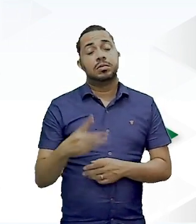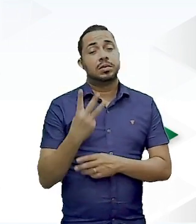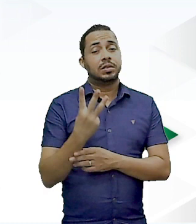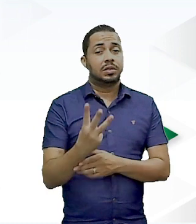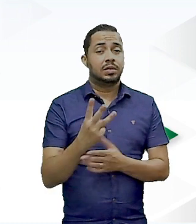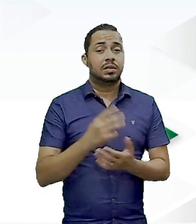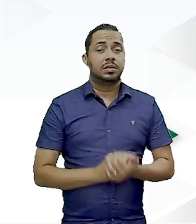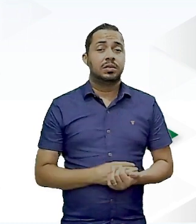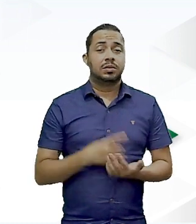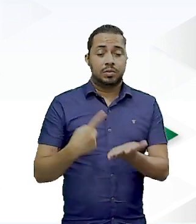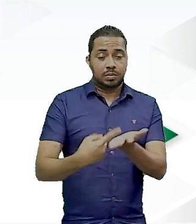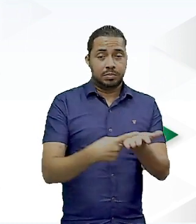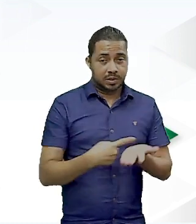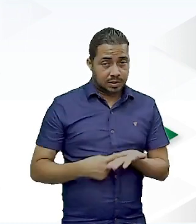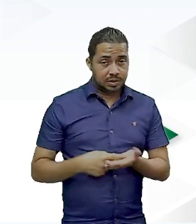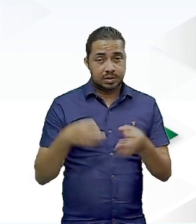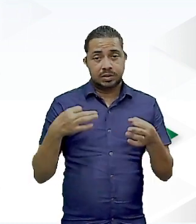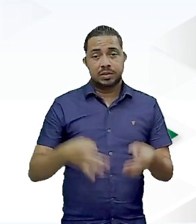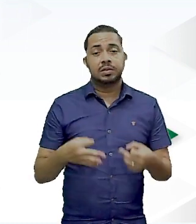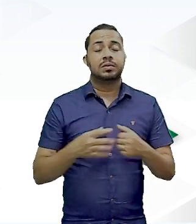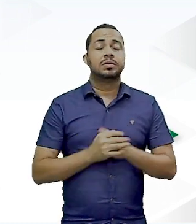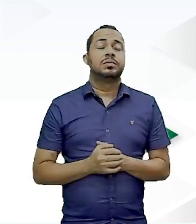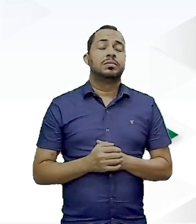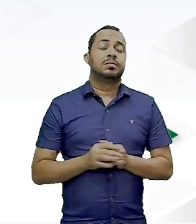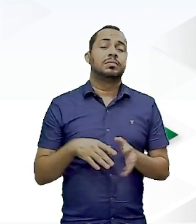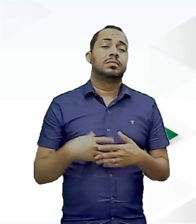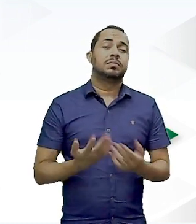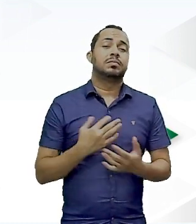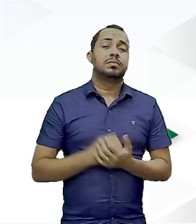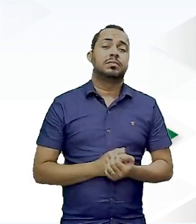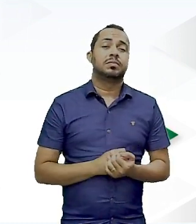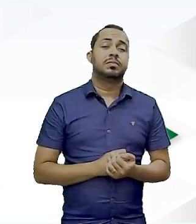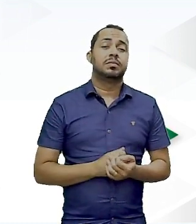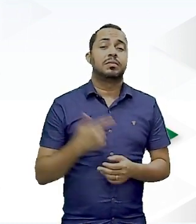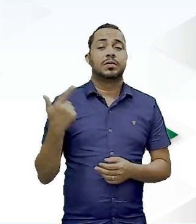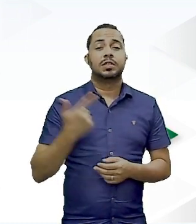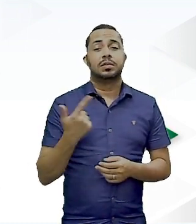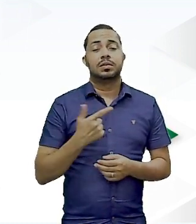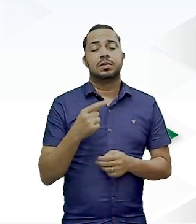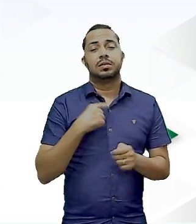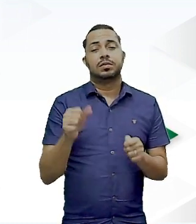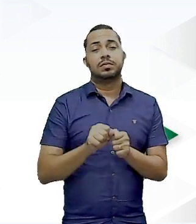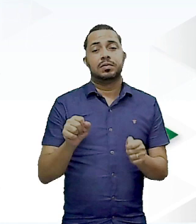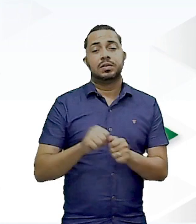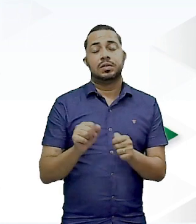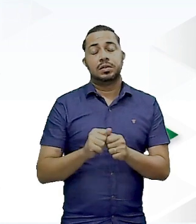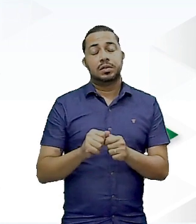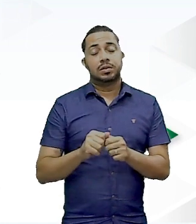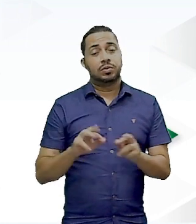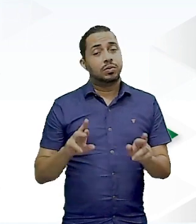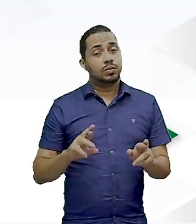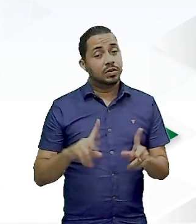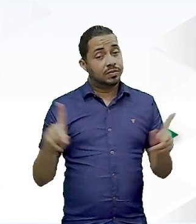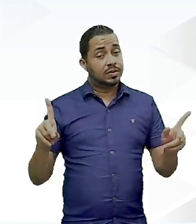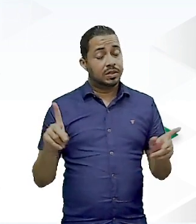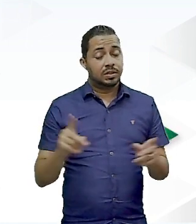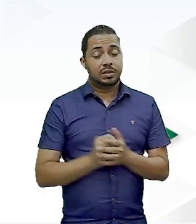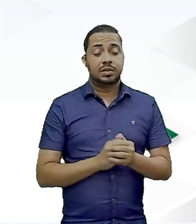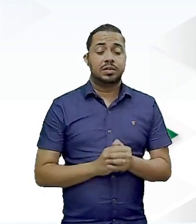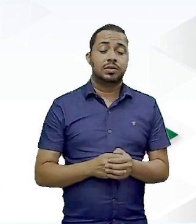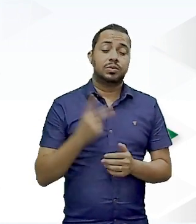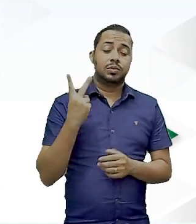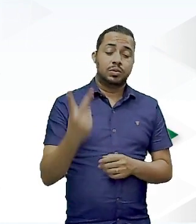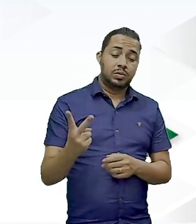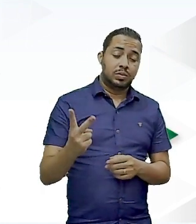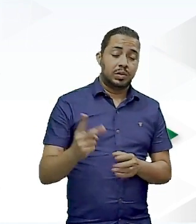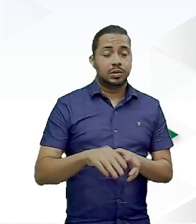Combinado? Ok? Certinho até aí? Então, e na segunda, eu vou fazer o contrário. Tanto o número 2